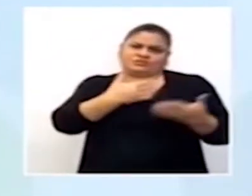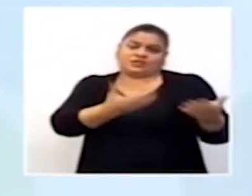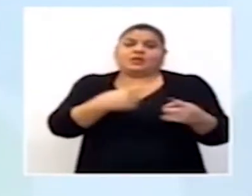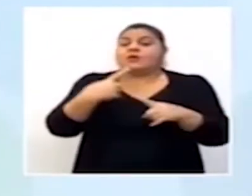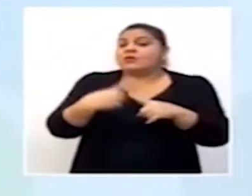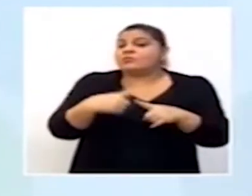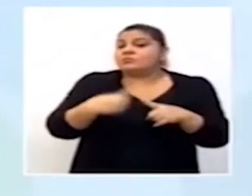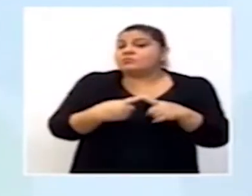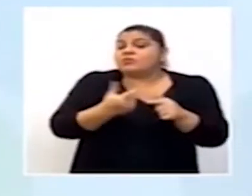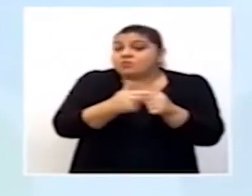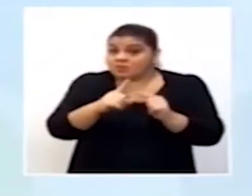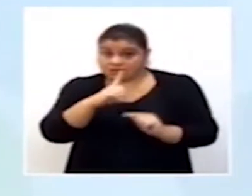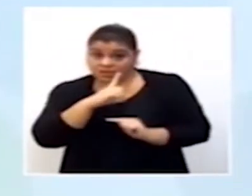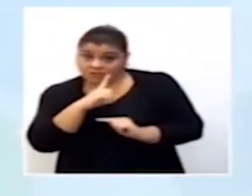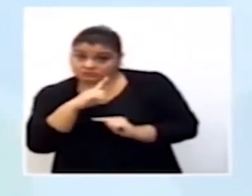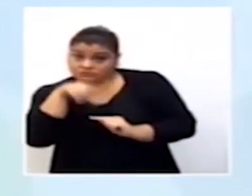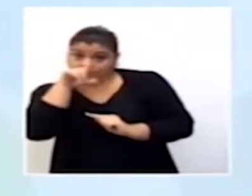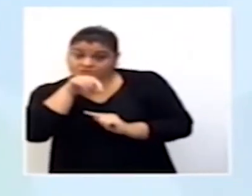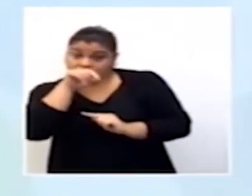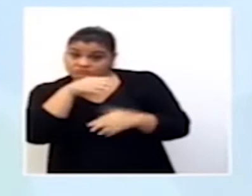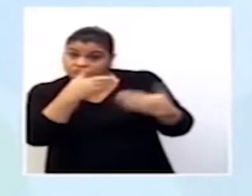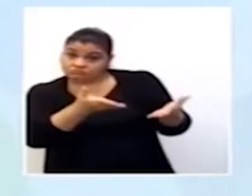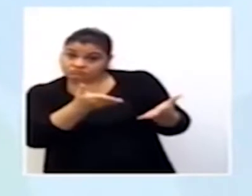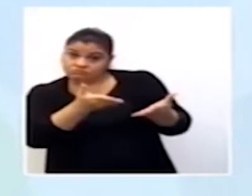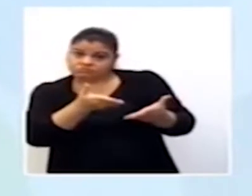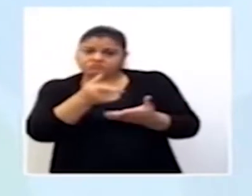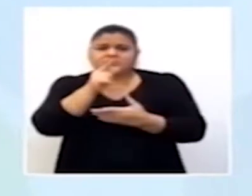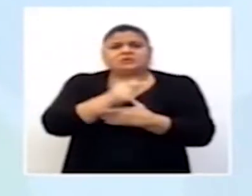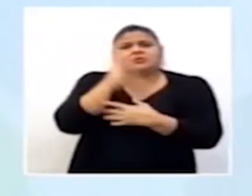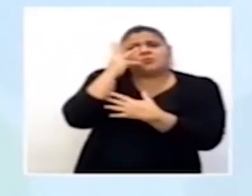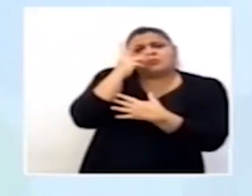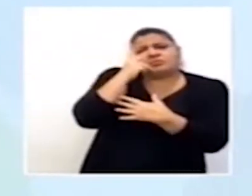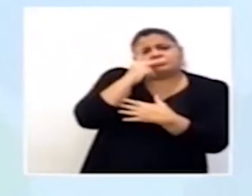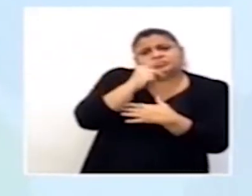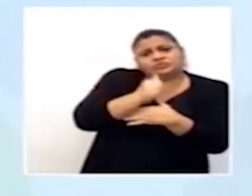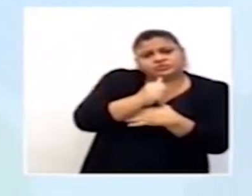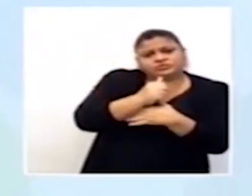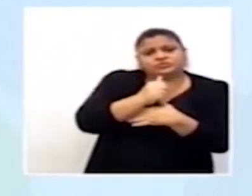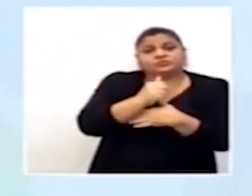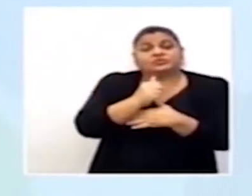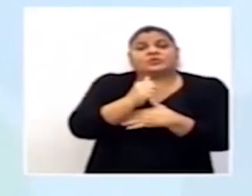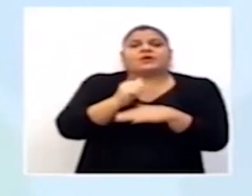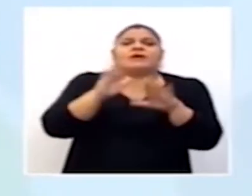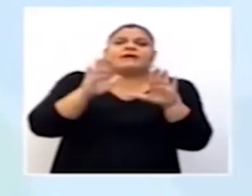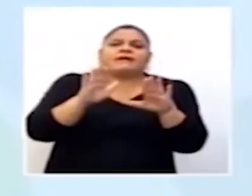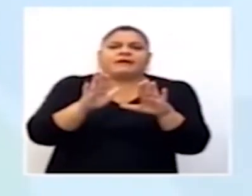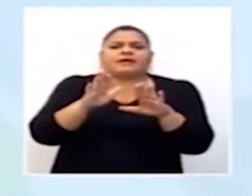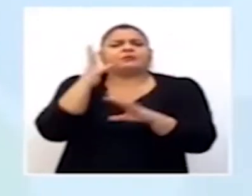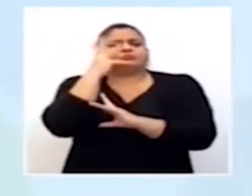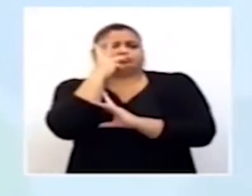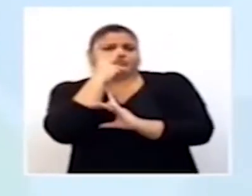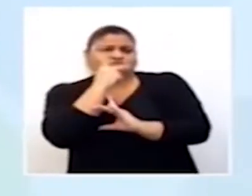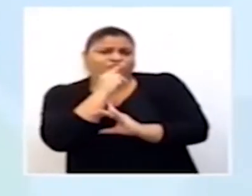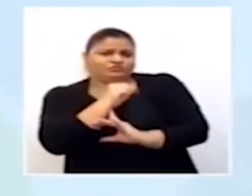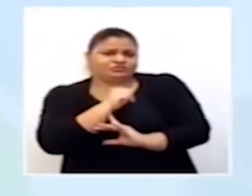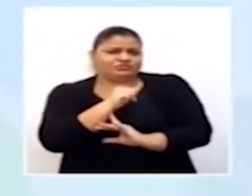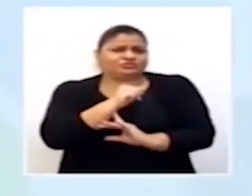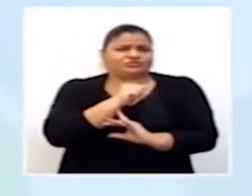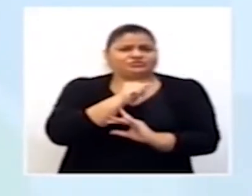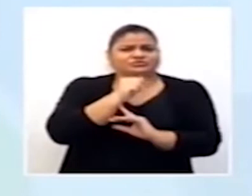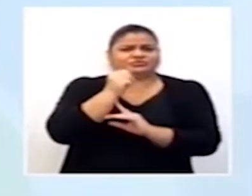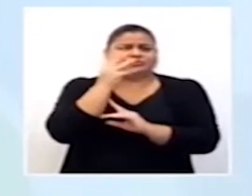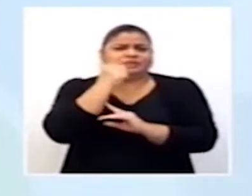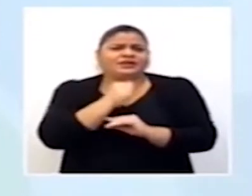porque algum problema com passarinho ele é tão bonitinho ai que bonitinho fiu fiu